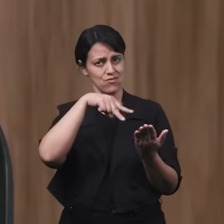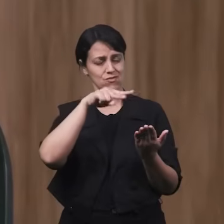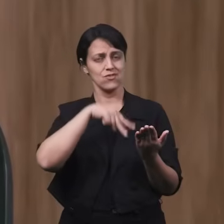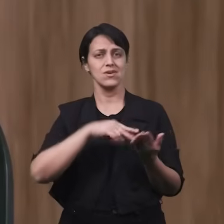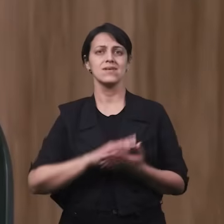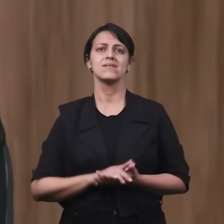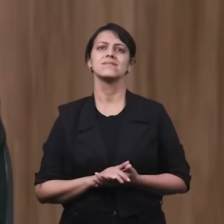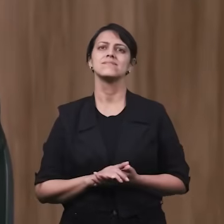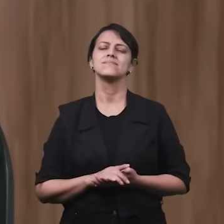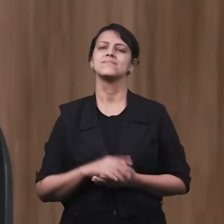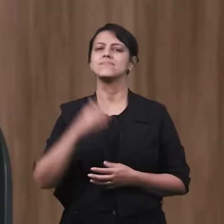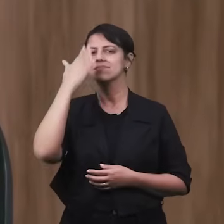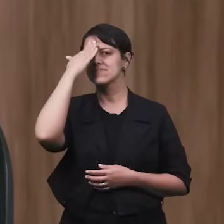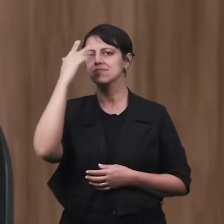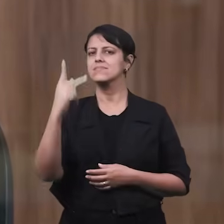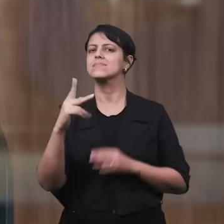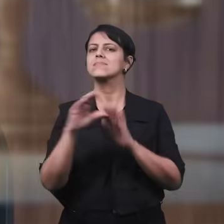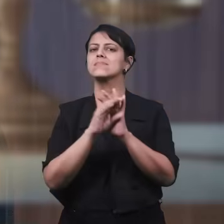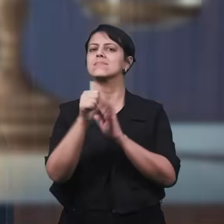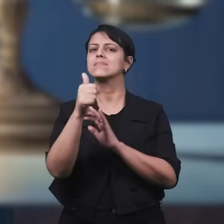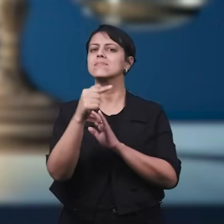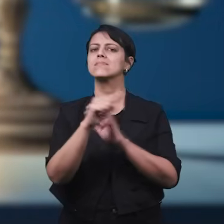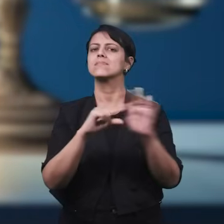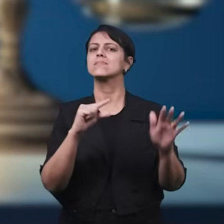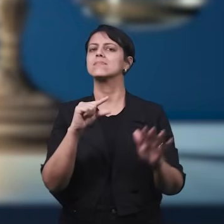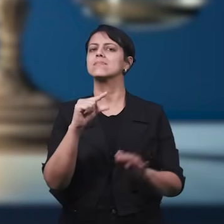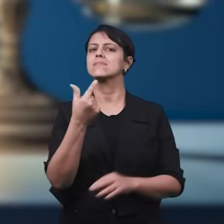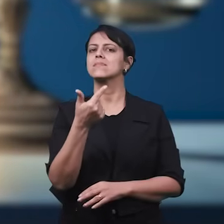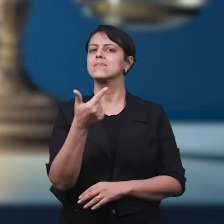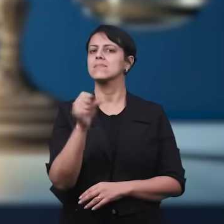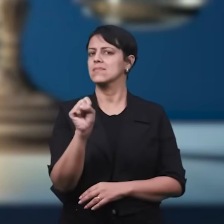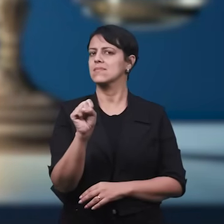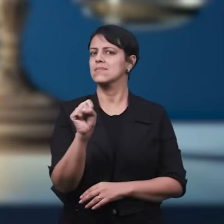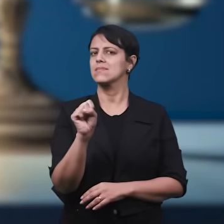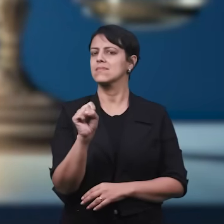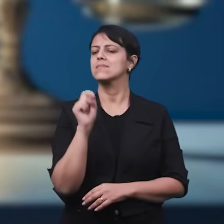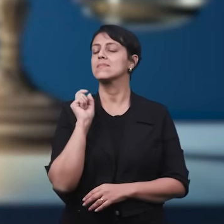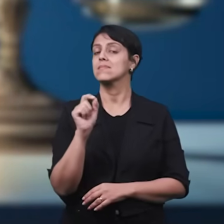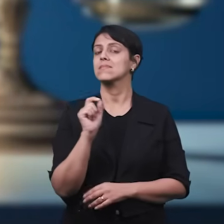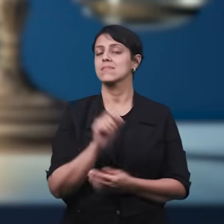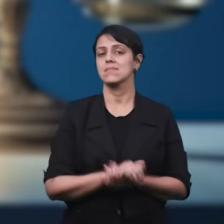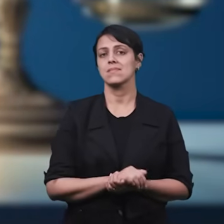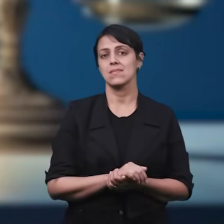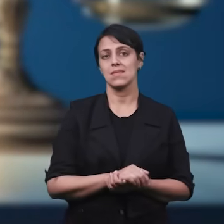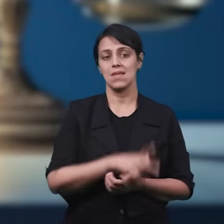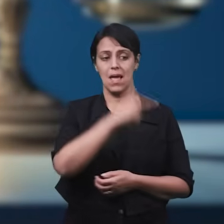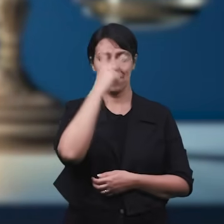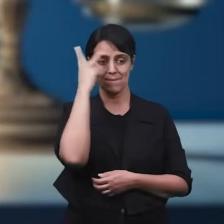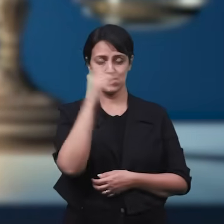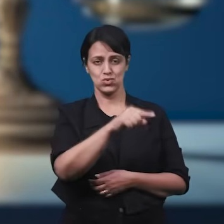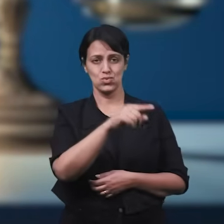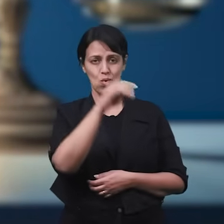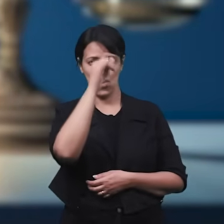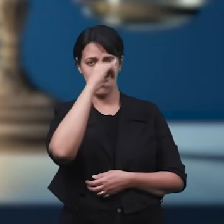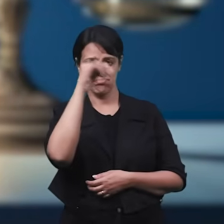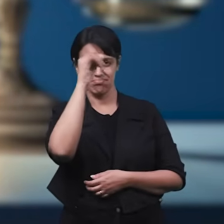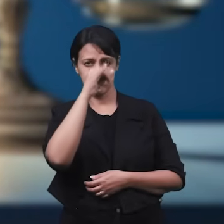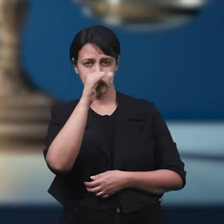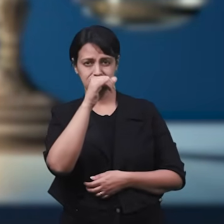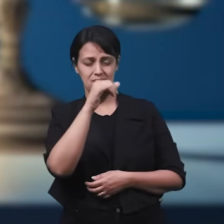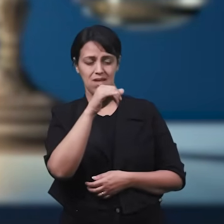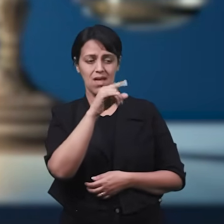aqui. Como você falou, Provérbios 17, 28 diz assim: até o tolo, quando se cala,